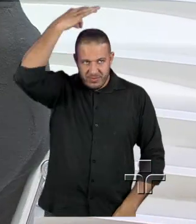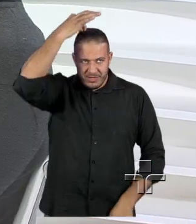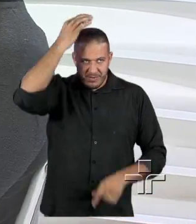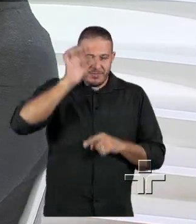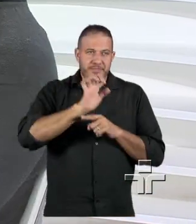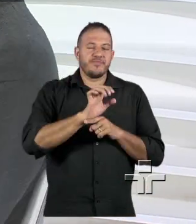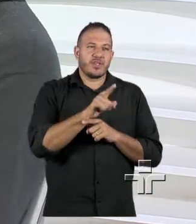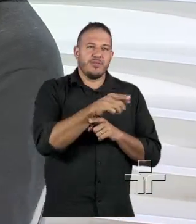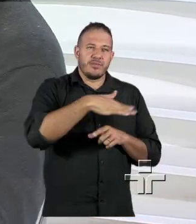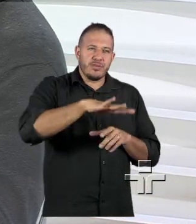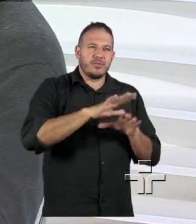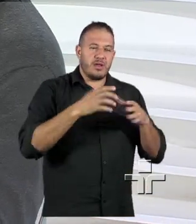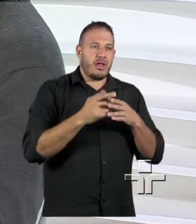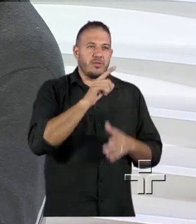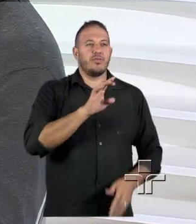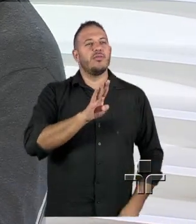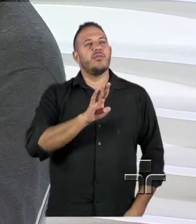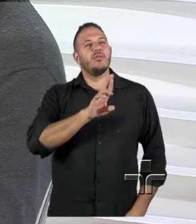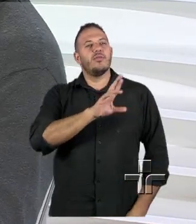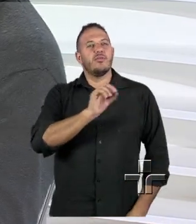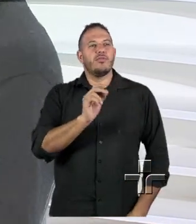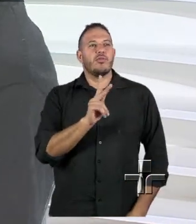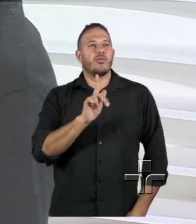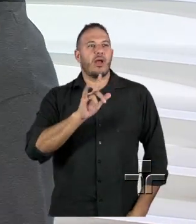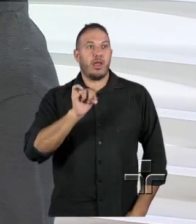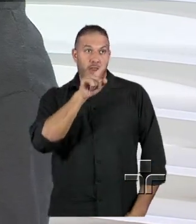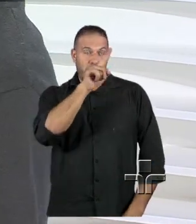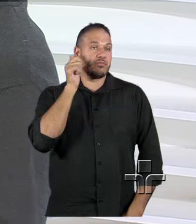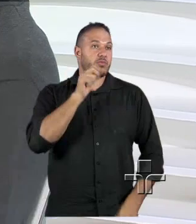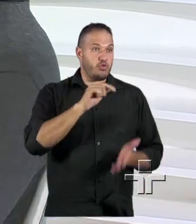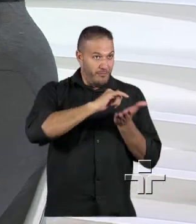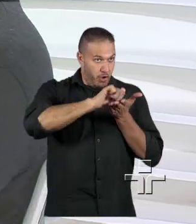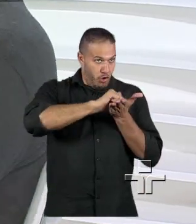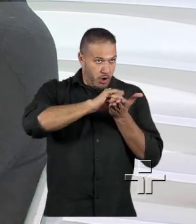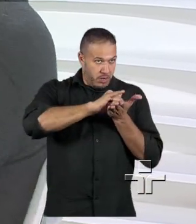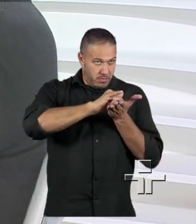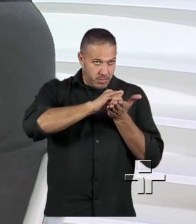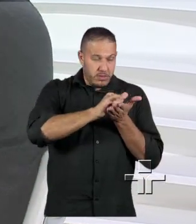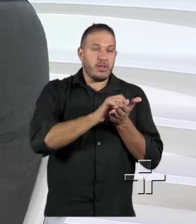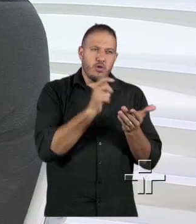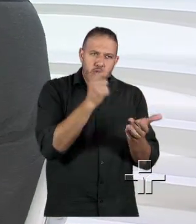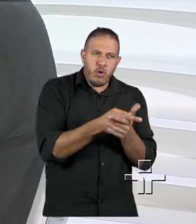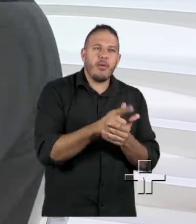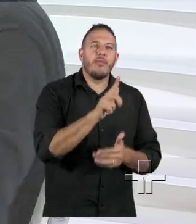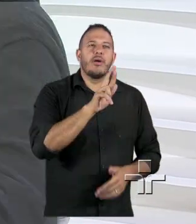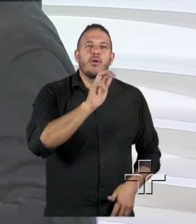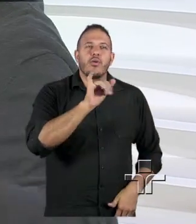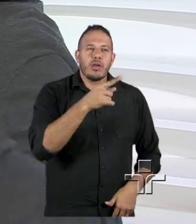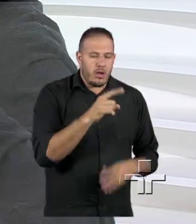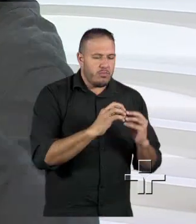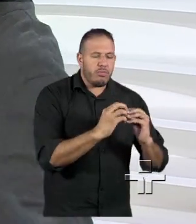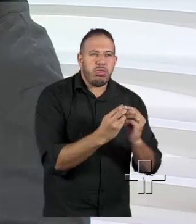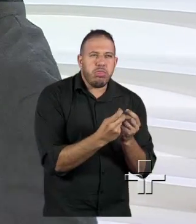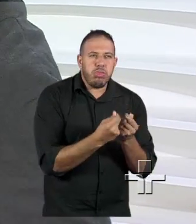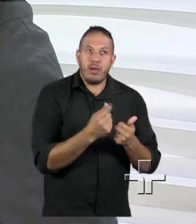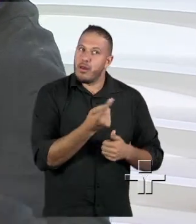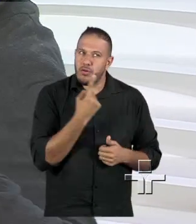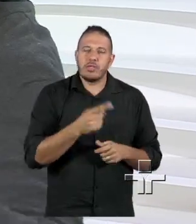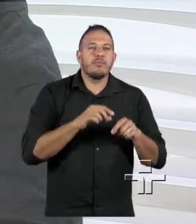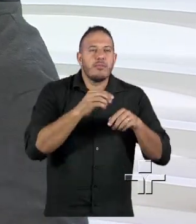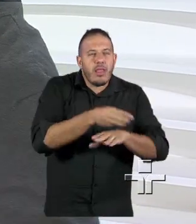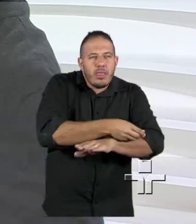ali do Brooklyn, em Nova York, eles compram grão, torram, então essa experiência faz a barra. Nós não, nós plantamos o